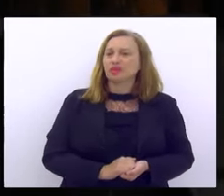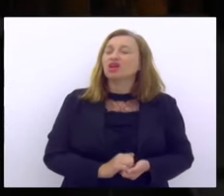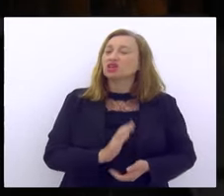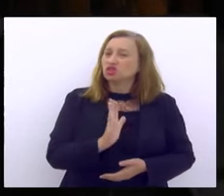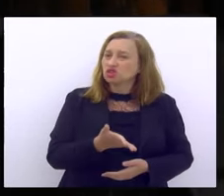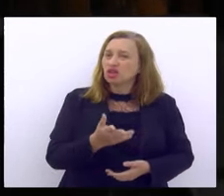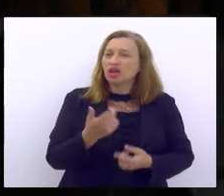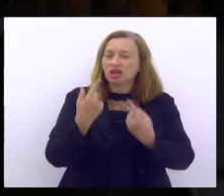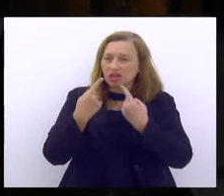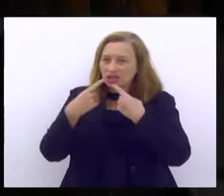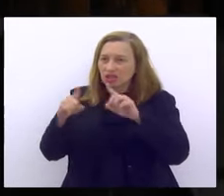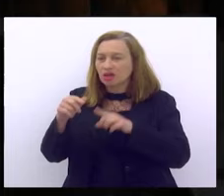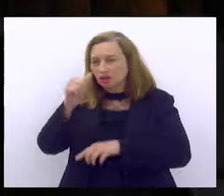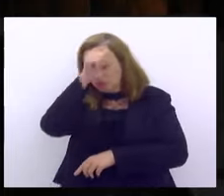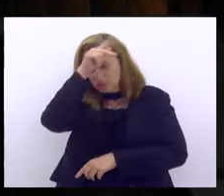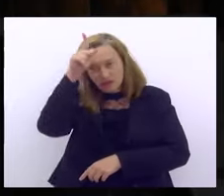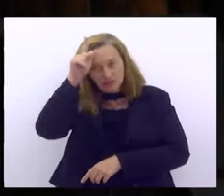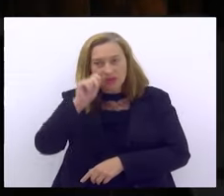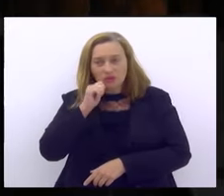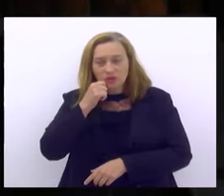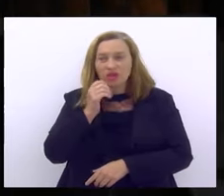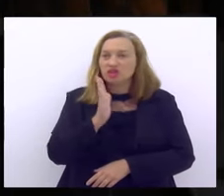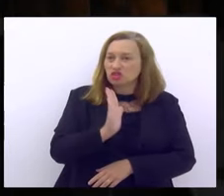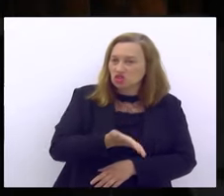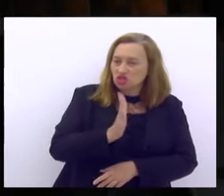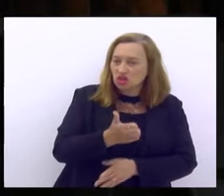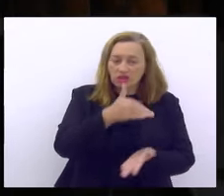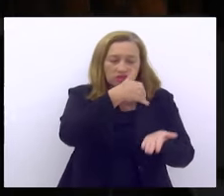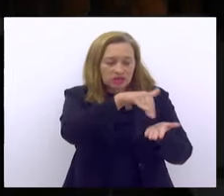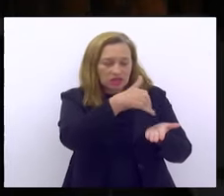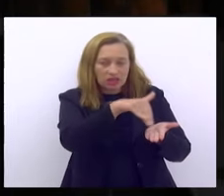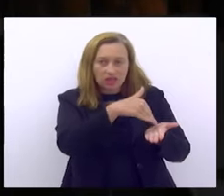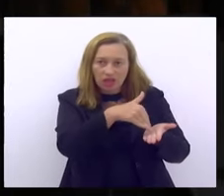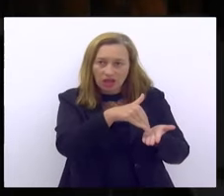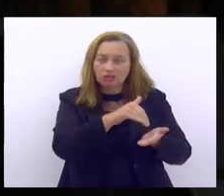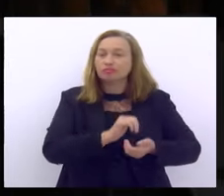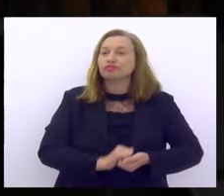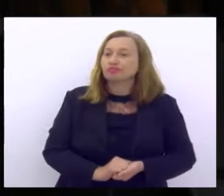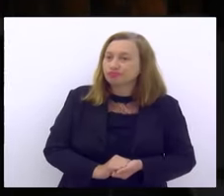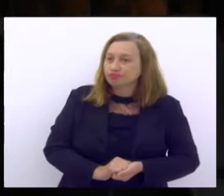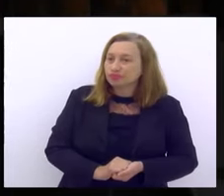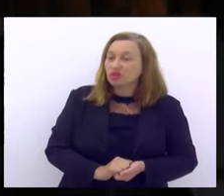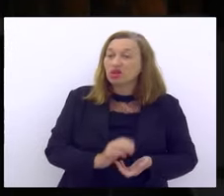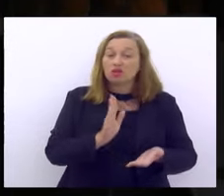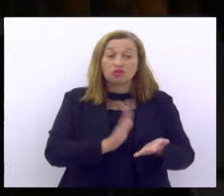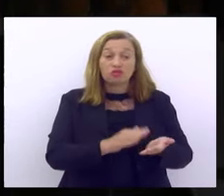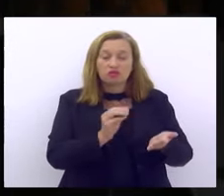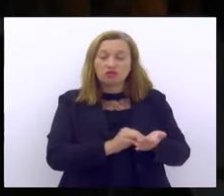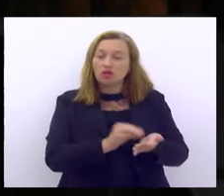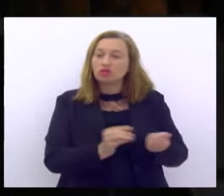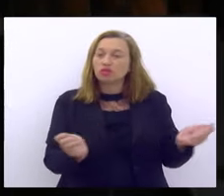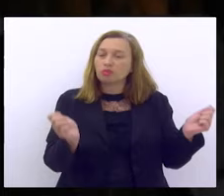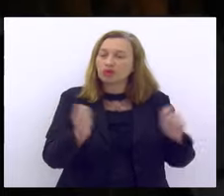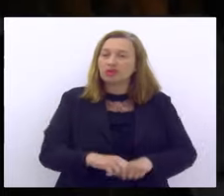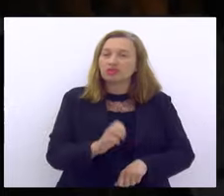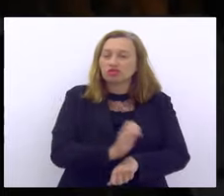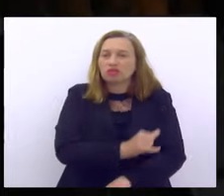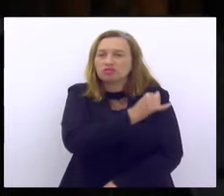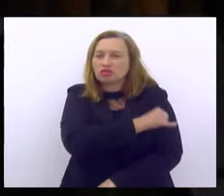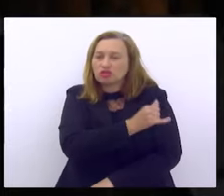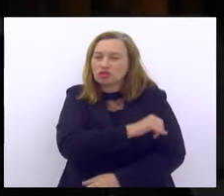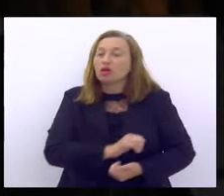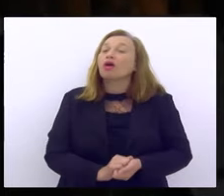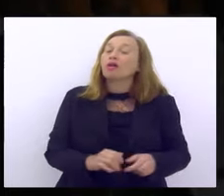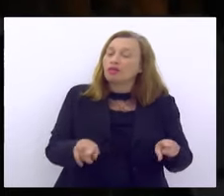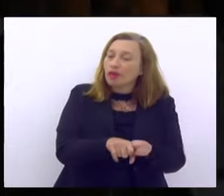fiz críticas ao prefeito, já fiz críticas ao secretário de Ordem Pública, o mais incompetente da história do Rio de Janeiro. Estive na